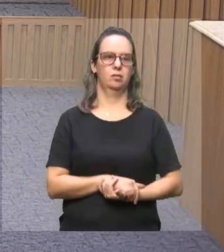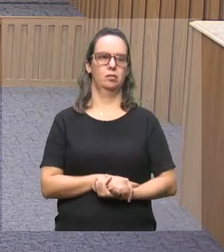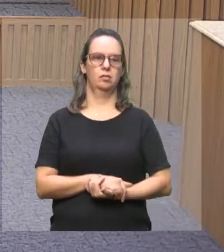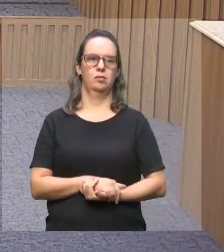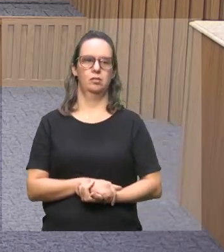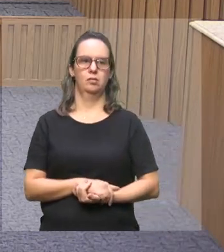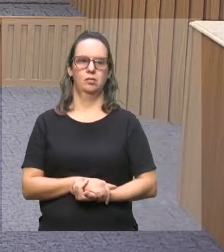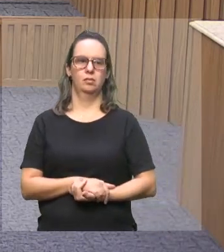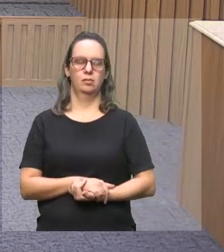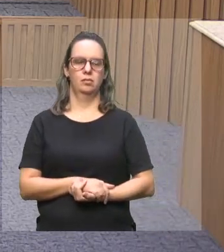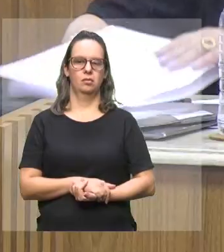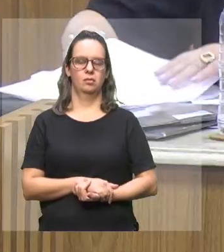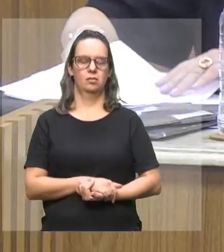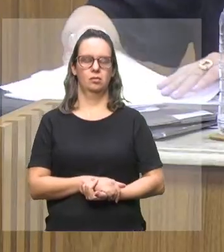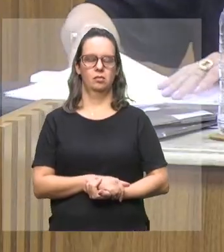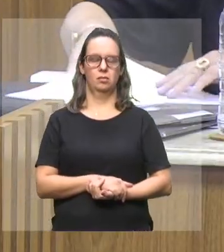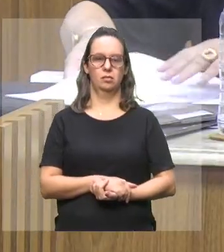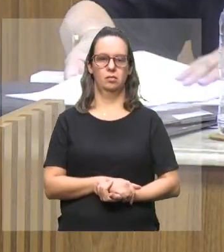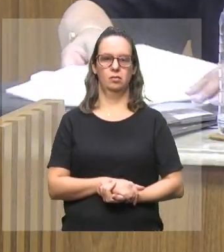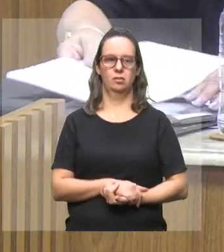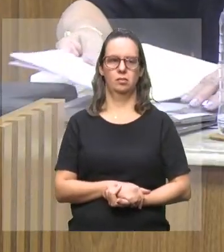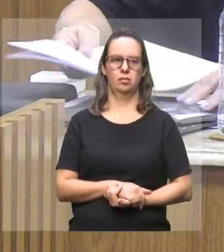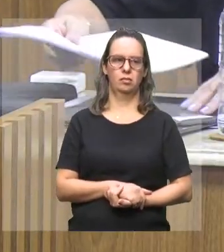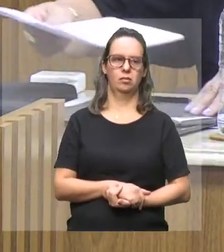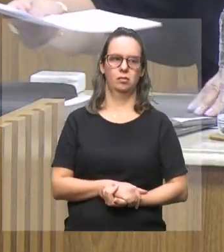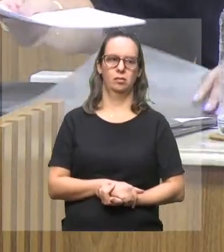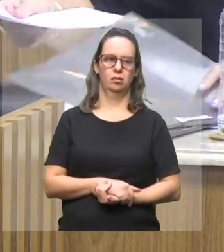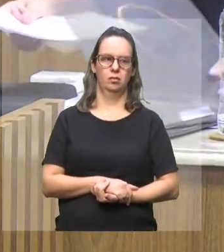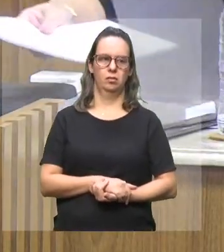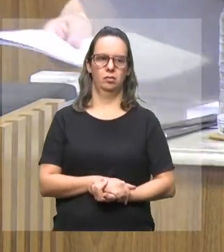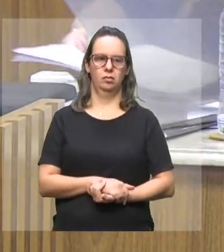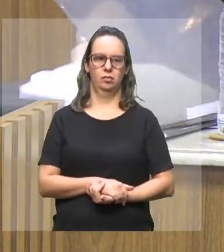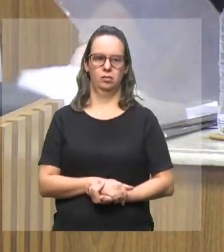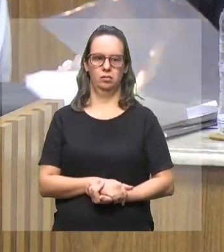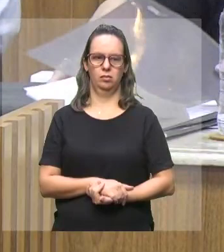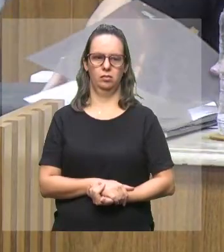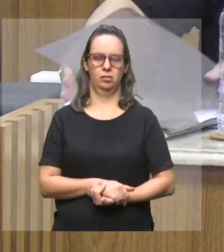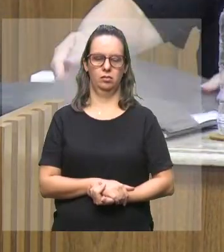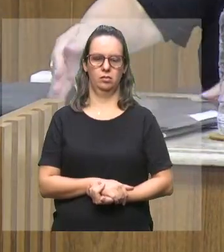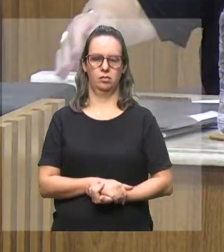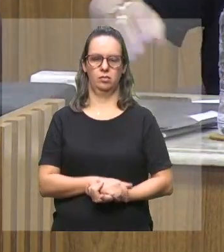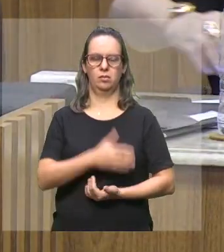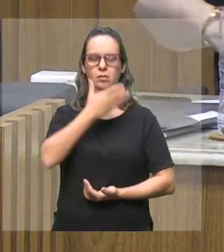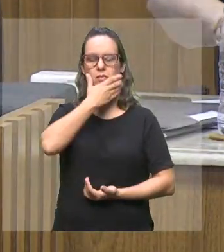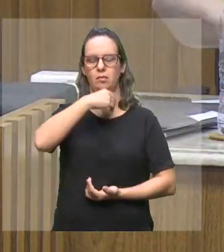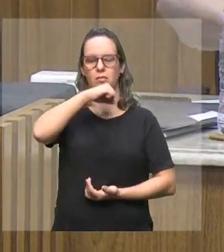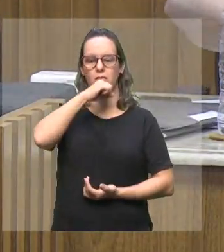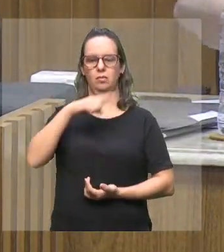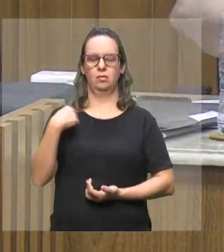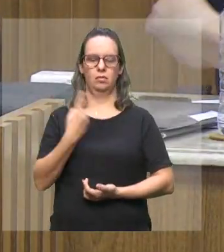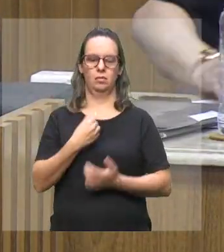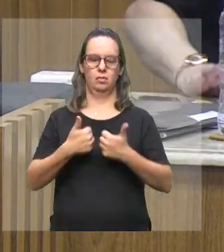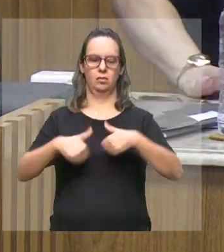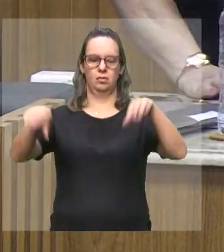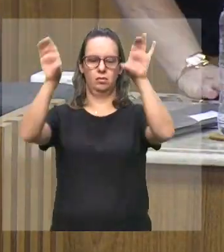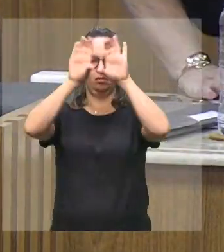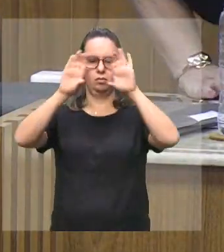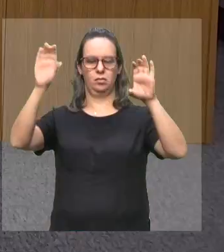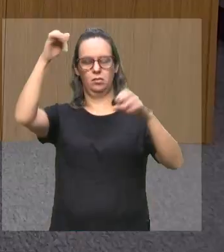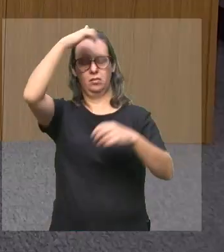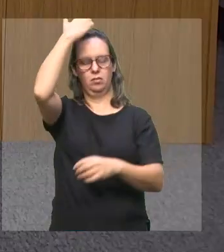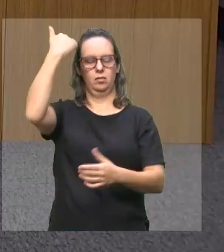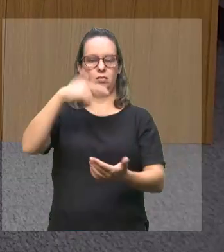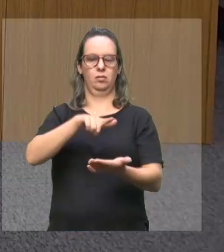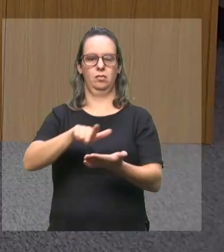Pai Pai nosso que estais no céu,